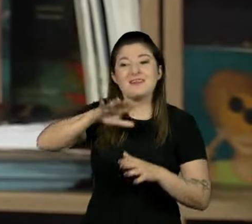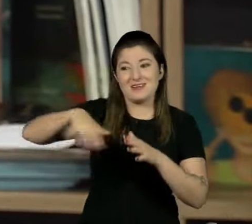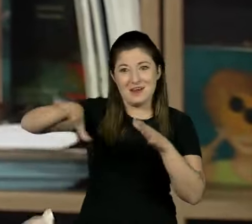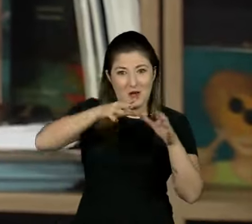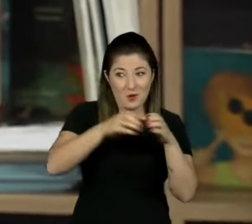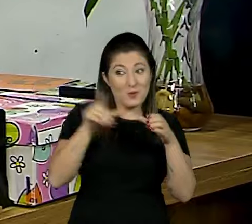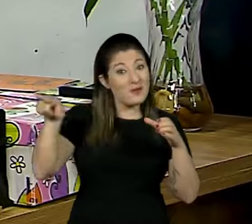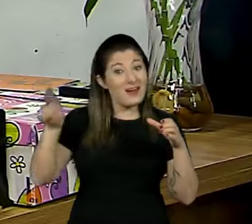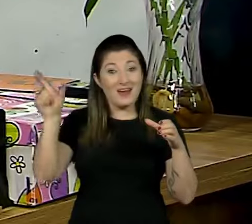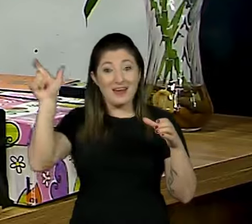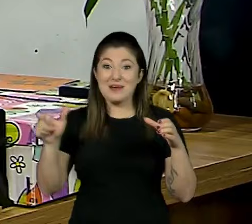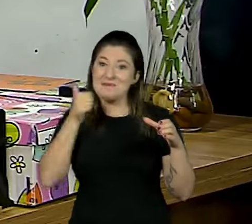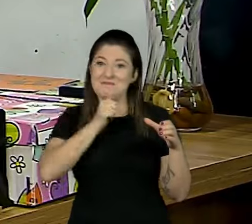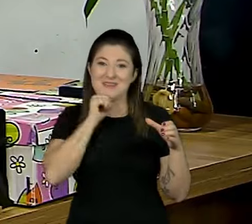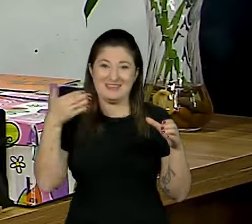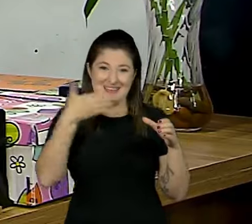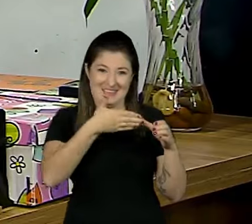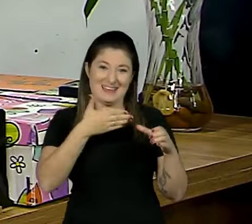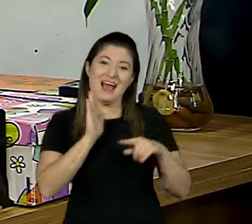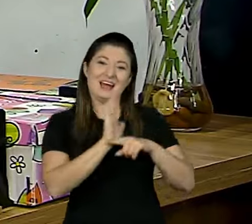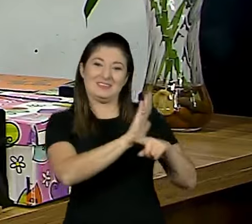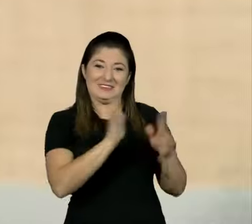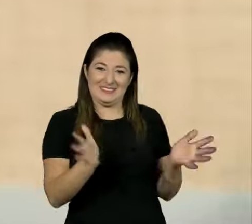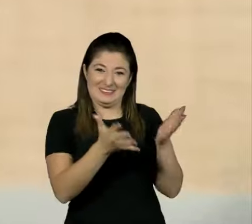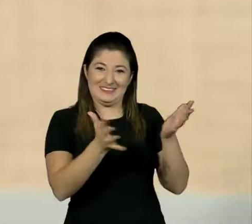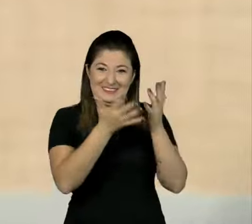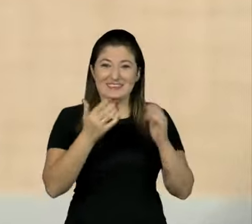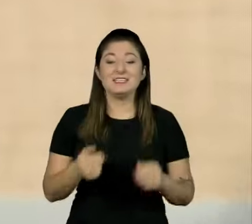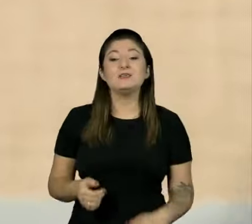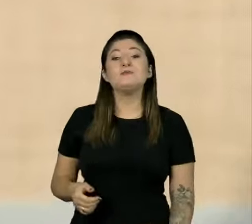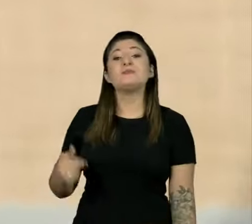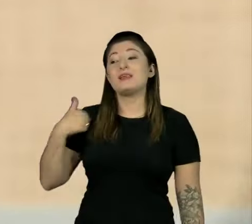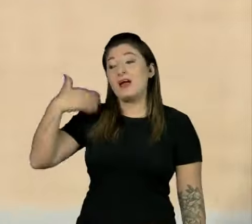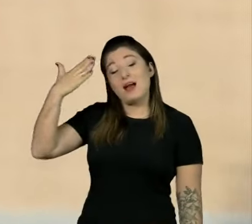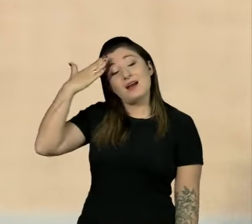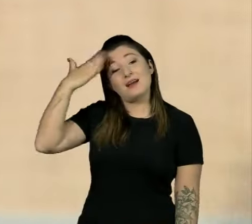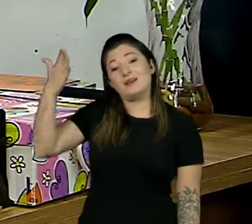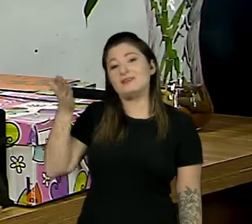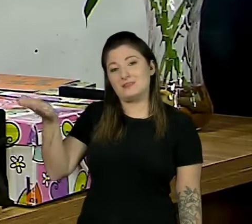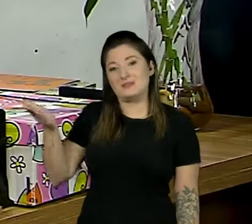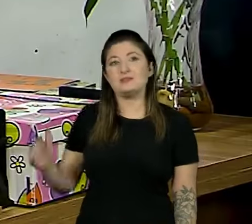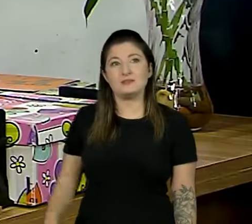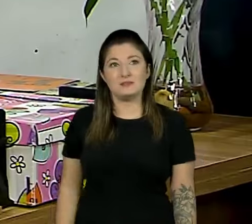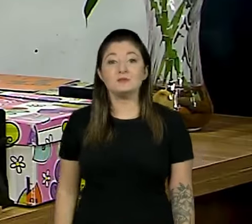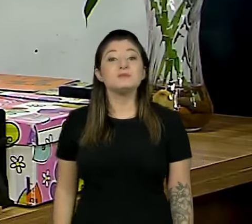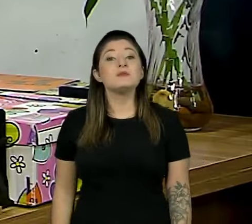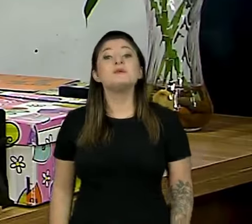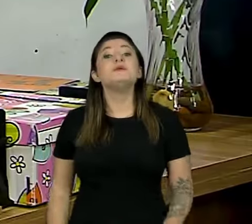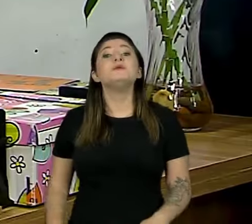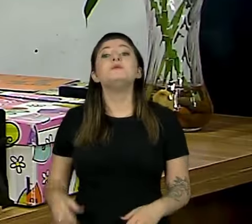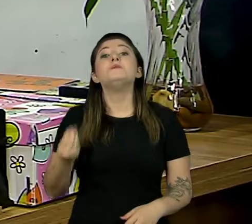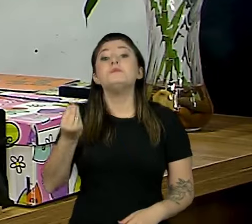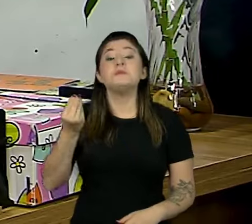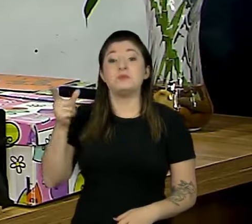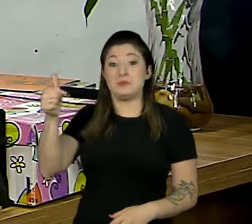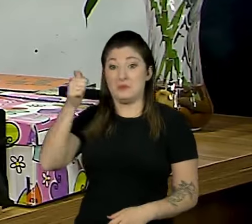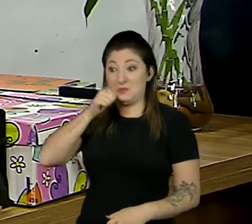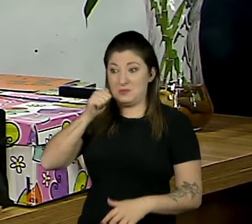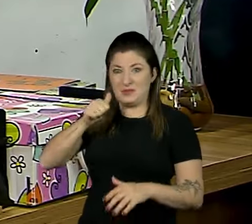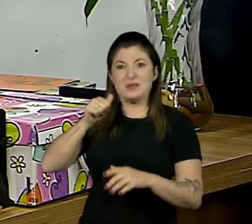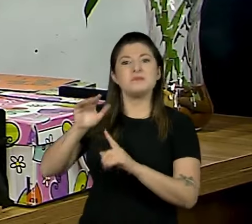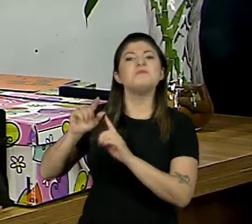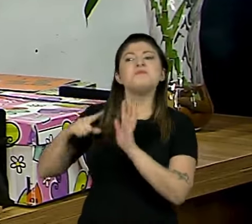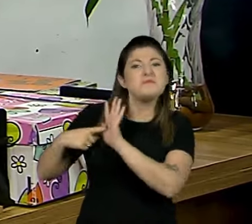lidera a gente. Isa, quero te agradecer. Você realmente mostrou que é possível. Eu acho